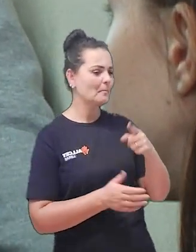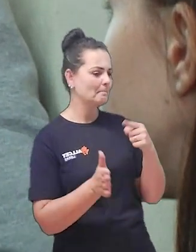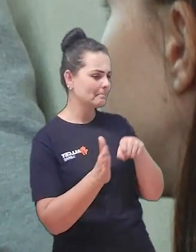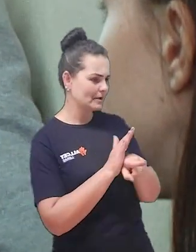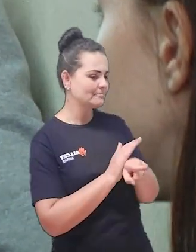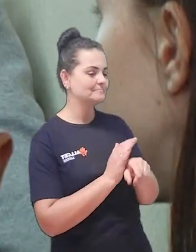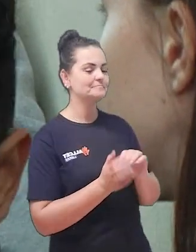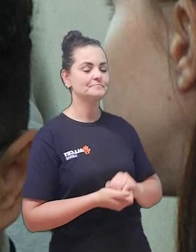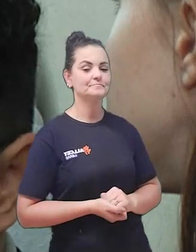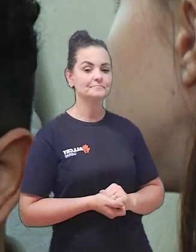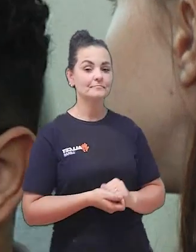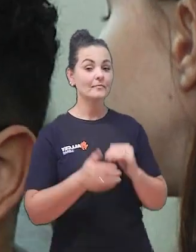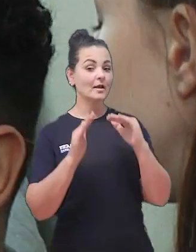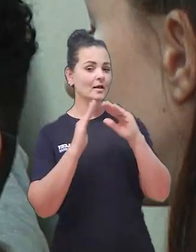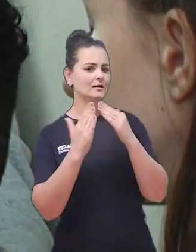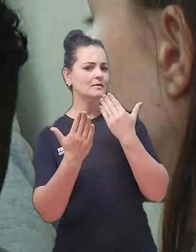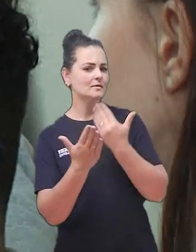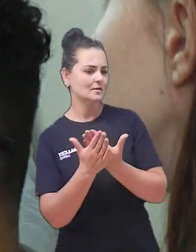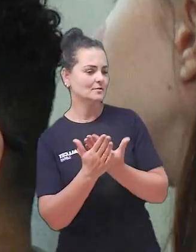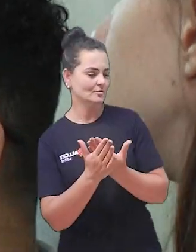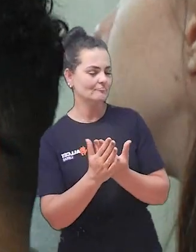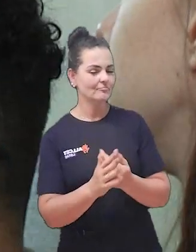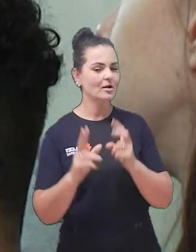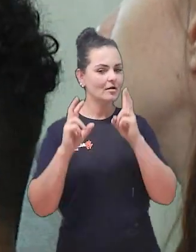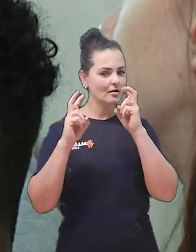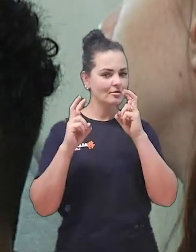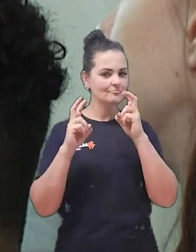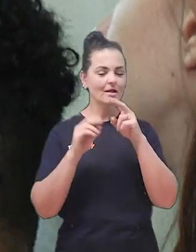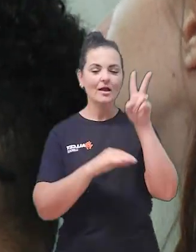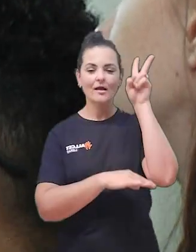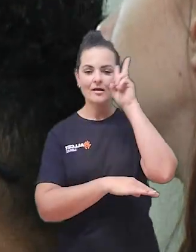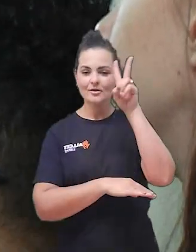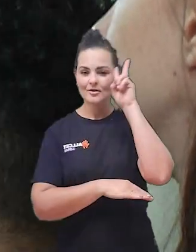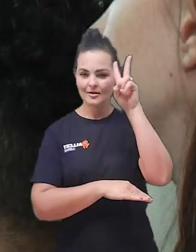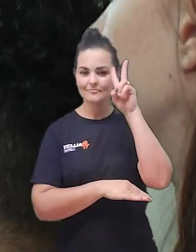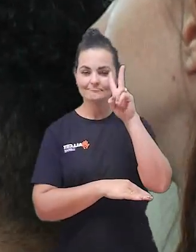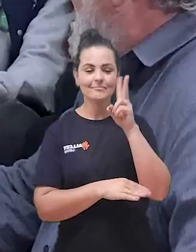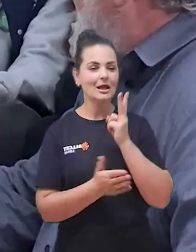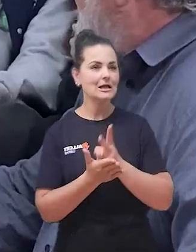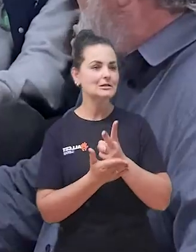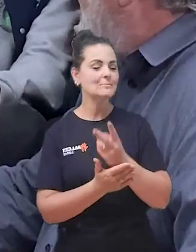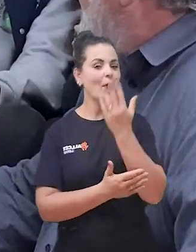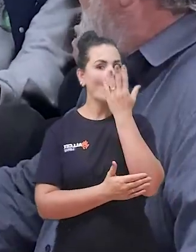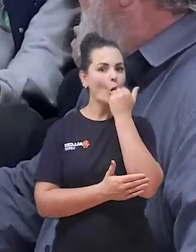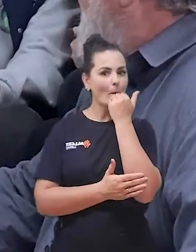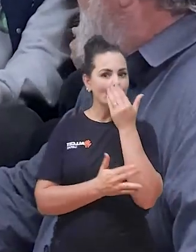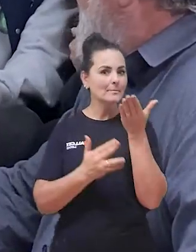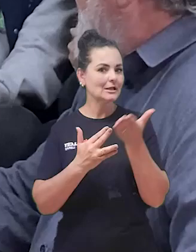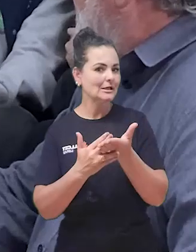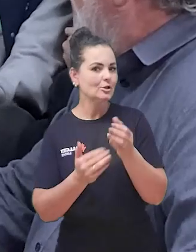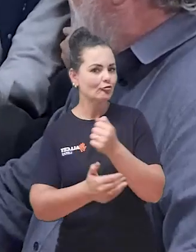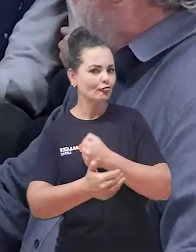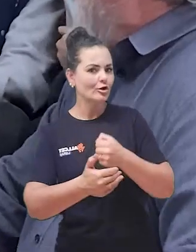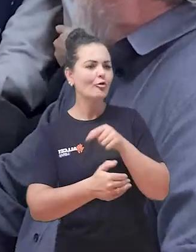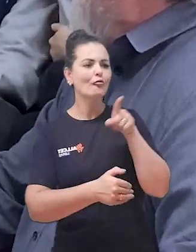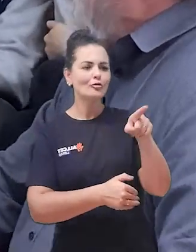na escola, quando falamos nesse assunto, garanto que o que mais lembramos é sobre a merenda. Qual era a sua preferida na